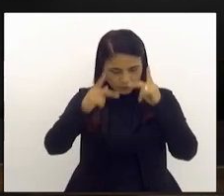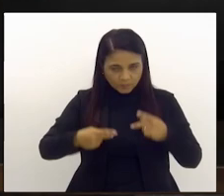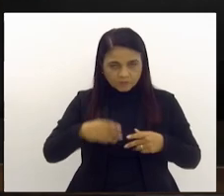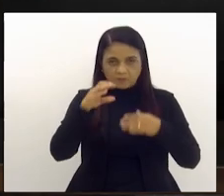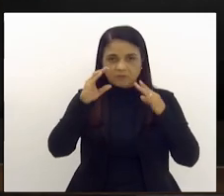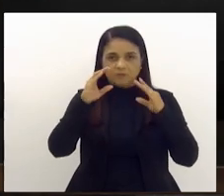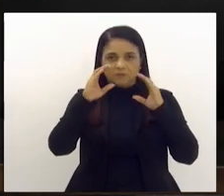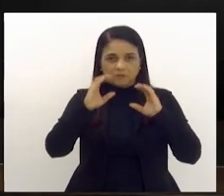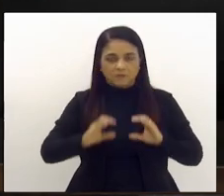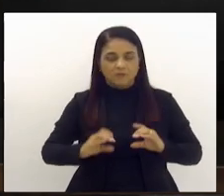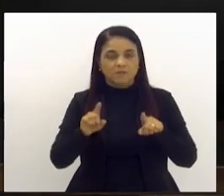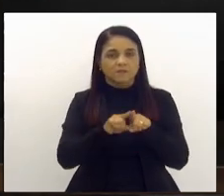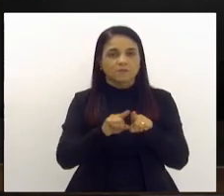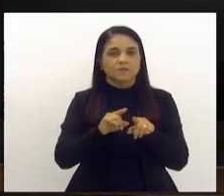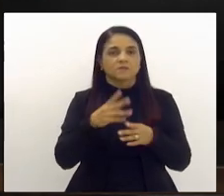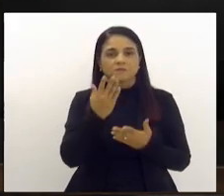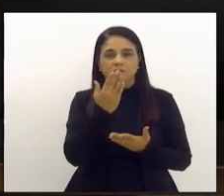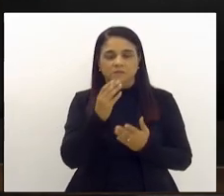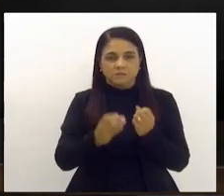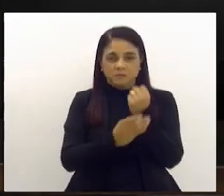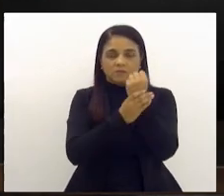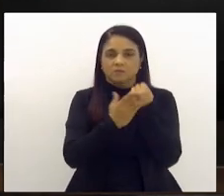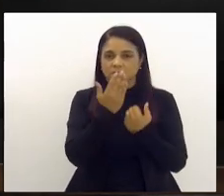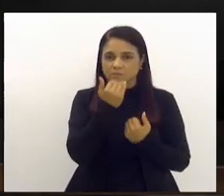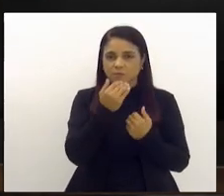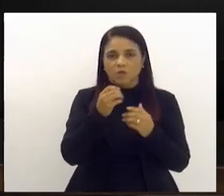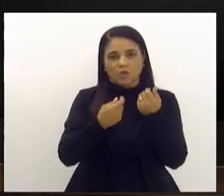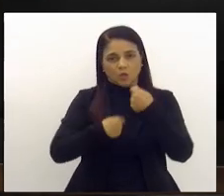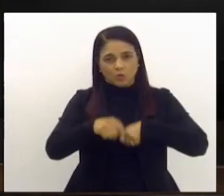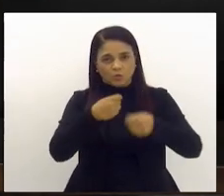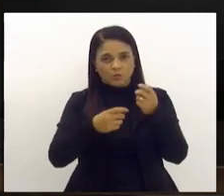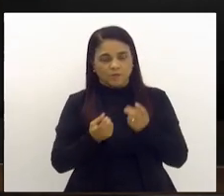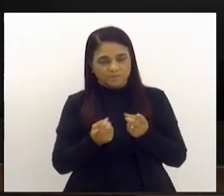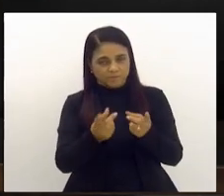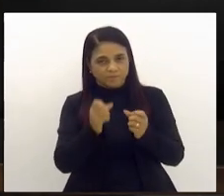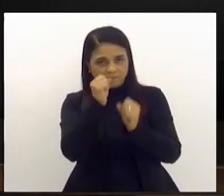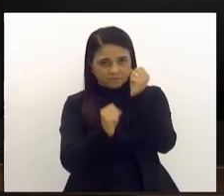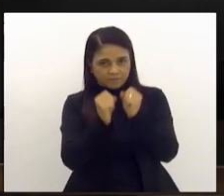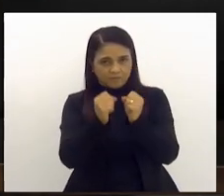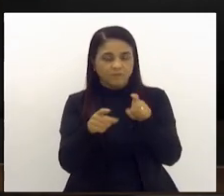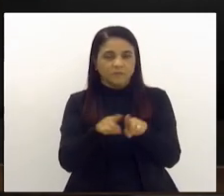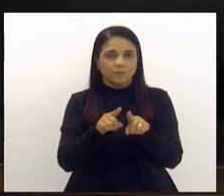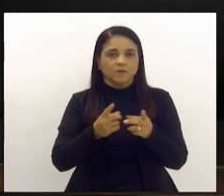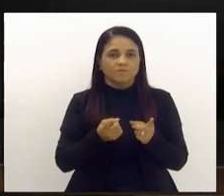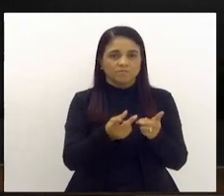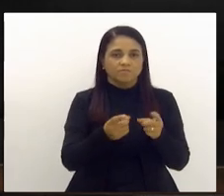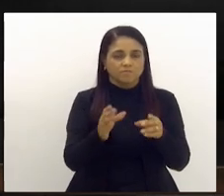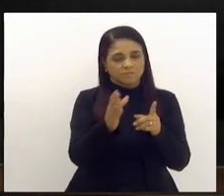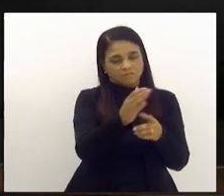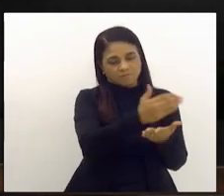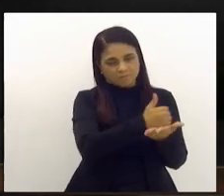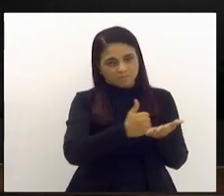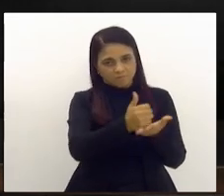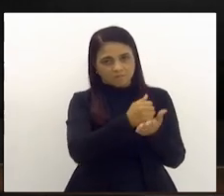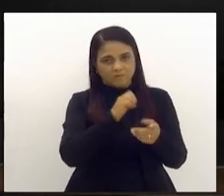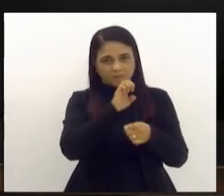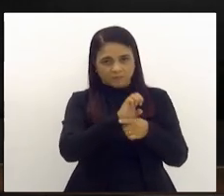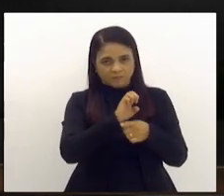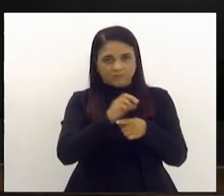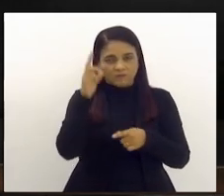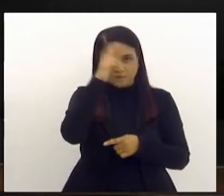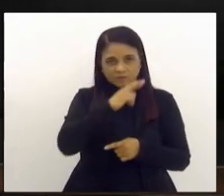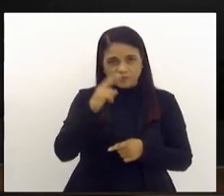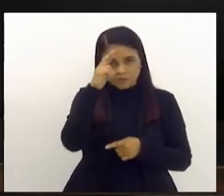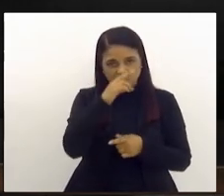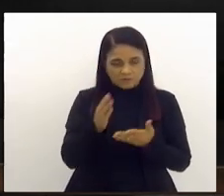Cidadania, Segurança Alimentar, Economia, Indústria e Comércio, Tributação, Controle da Arrecadação Estadual, de